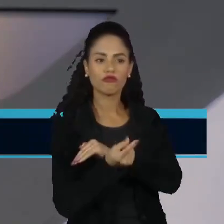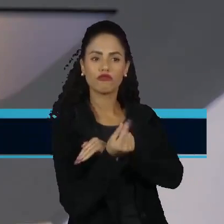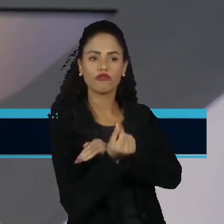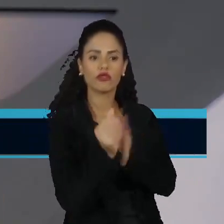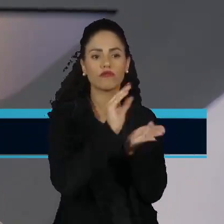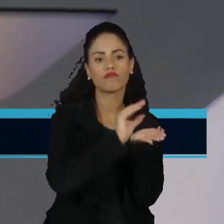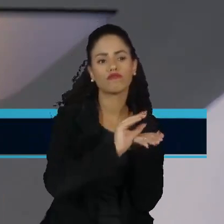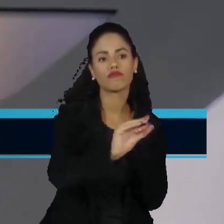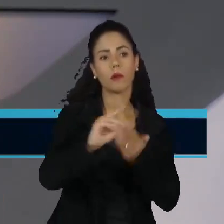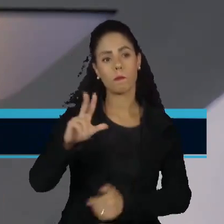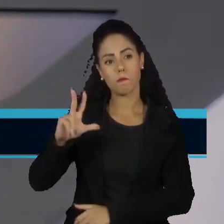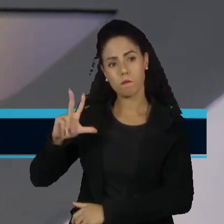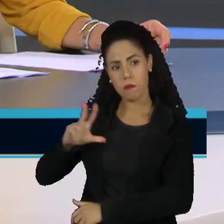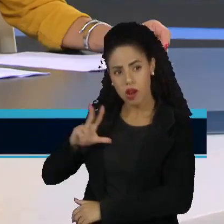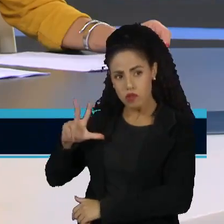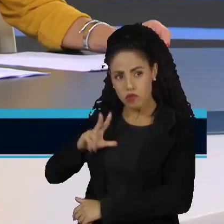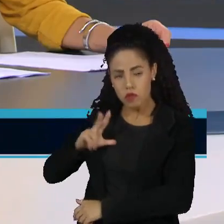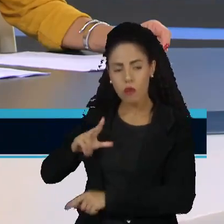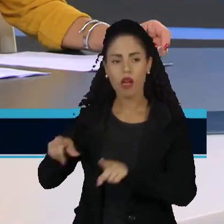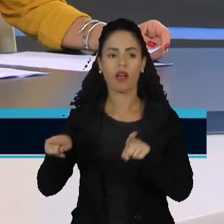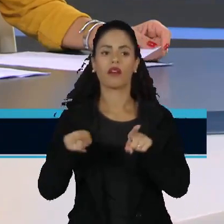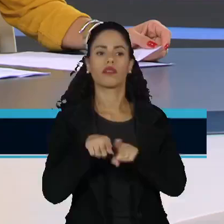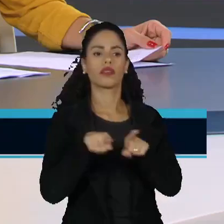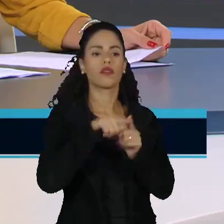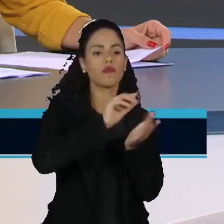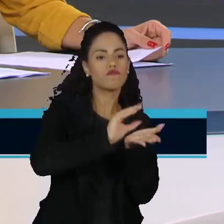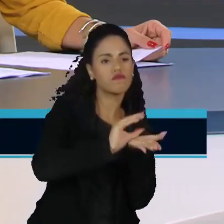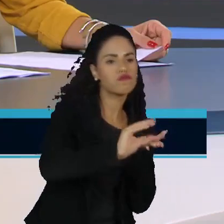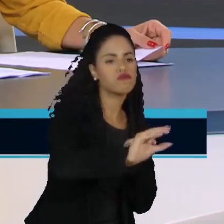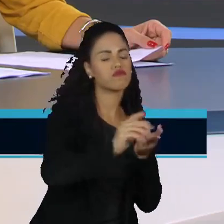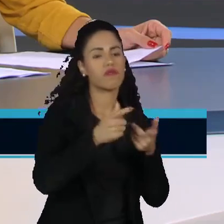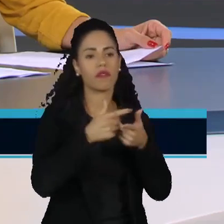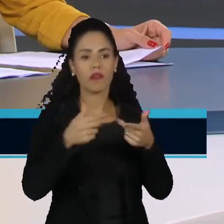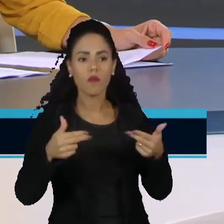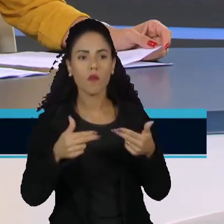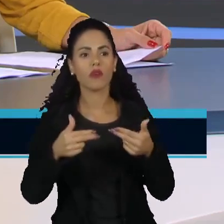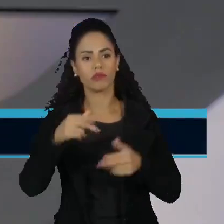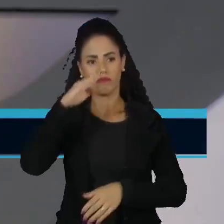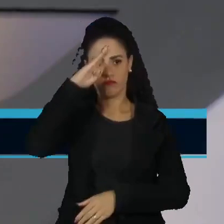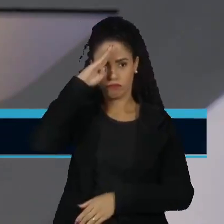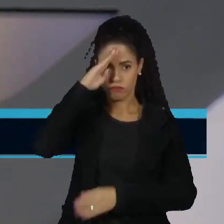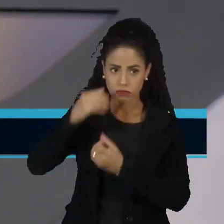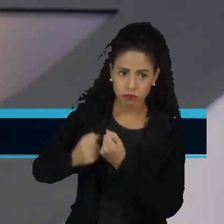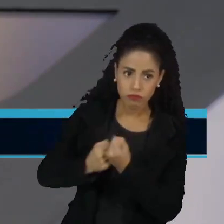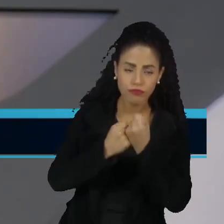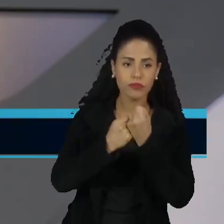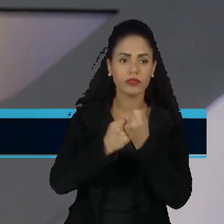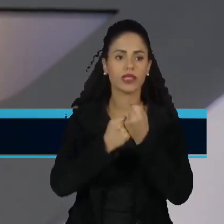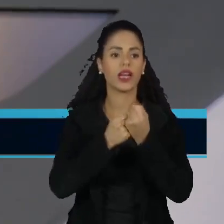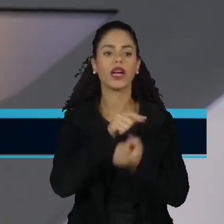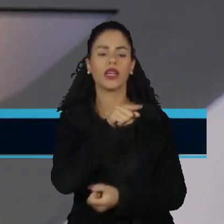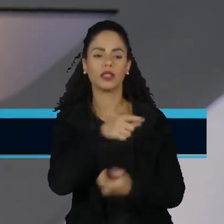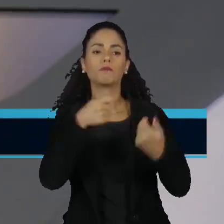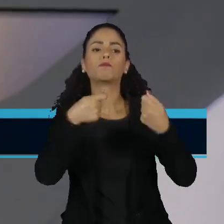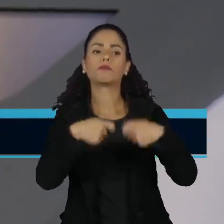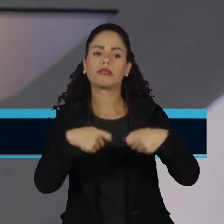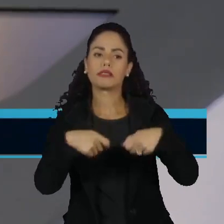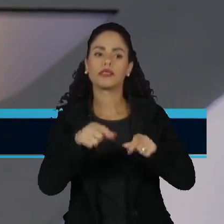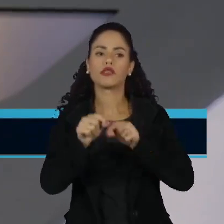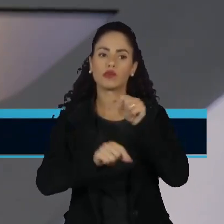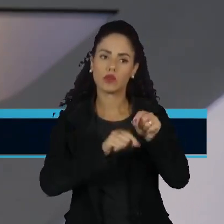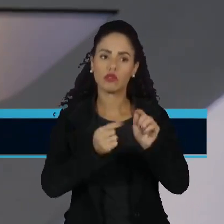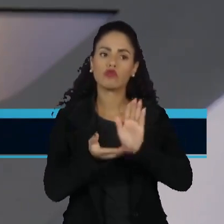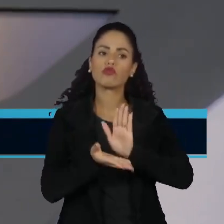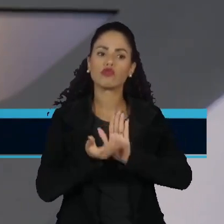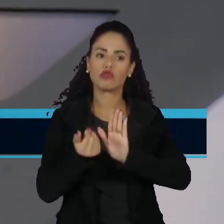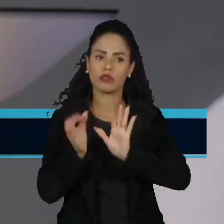só privado, mas eventualmente também contando com um aparato militar, isso tudo tem que ser, de fato,